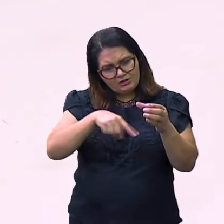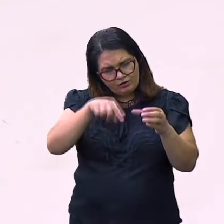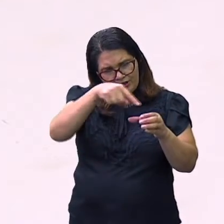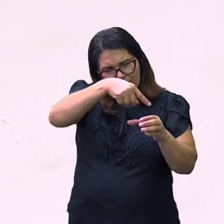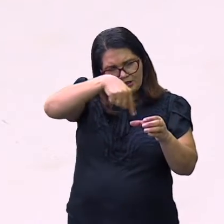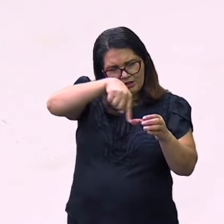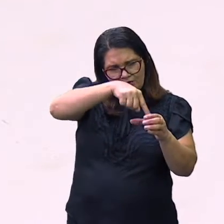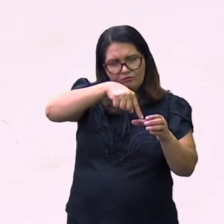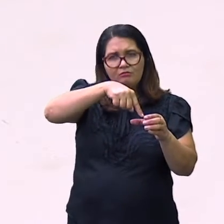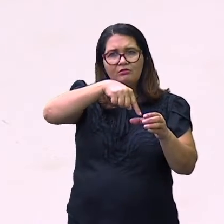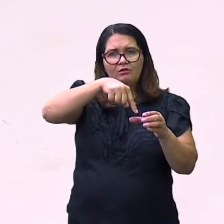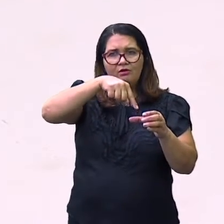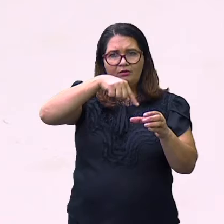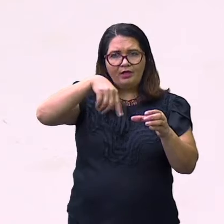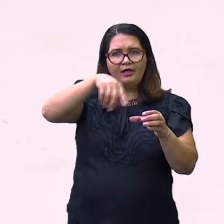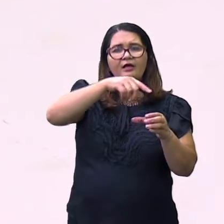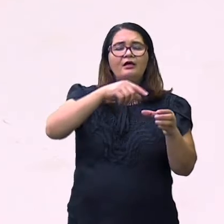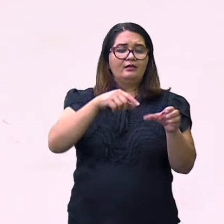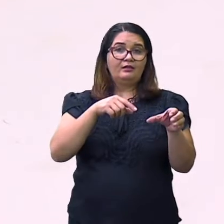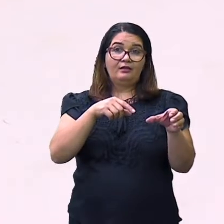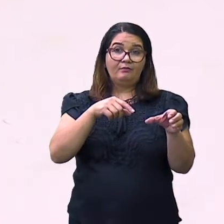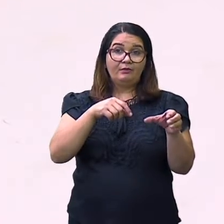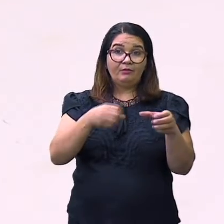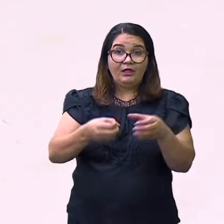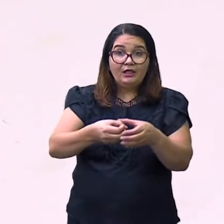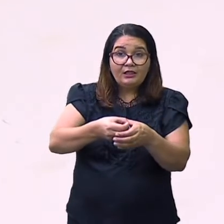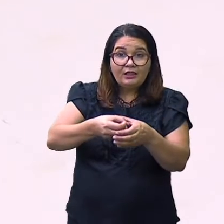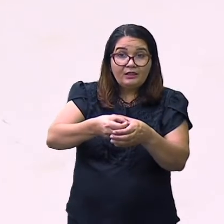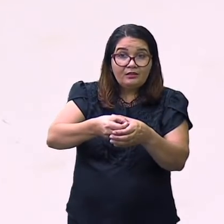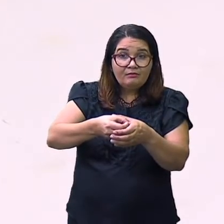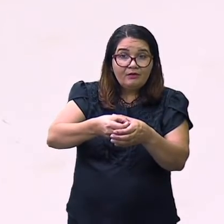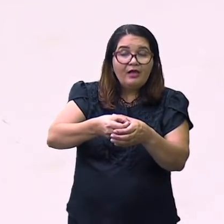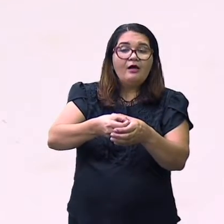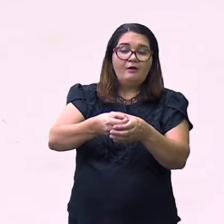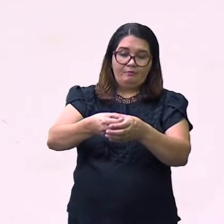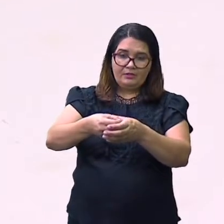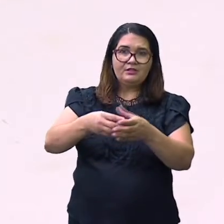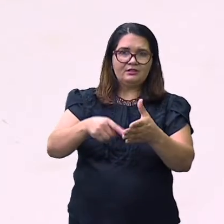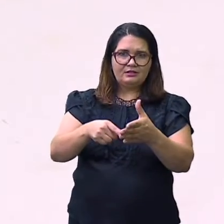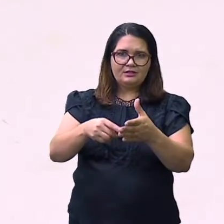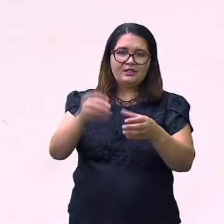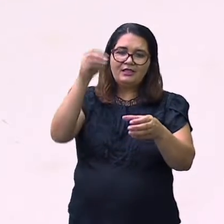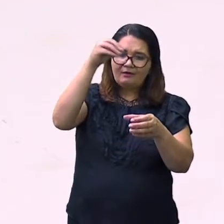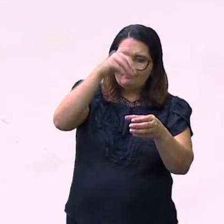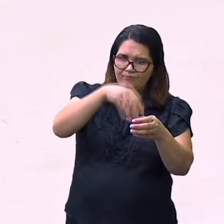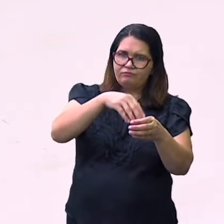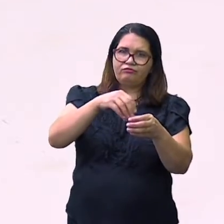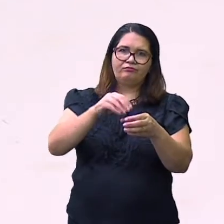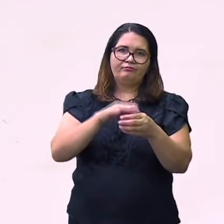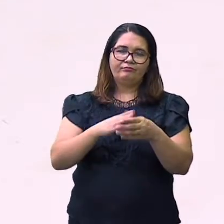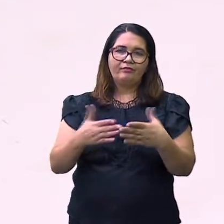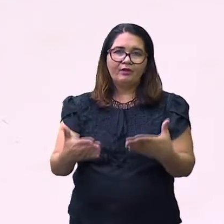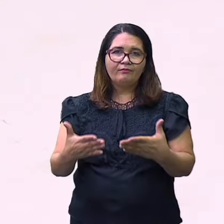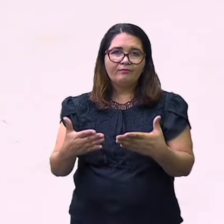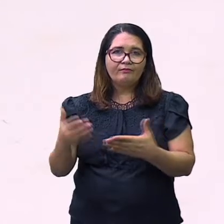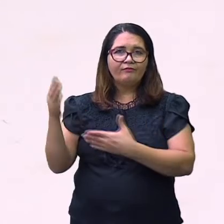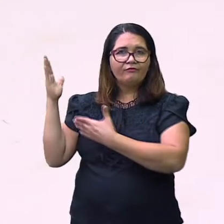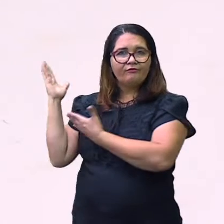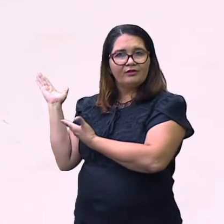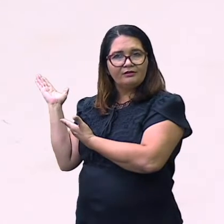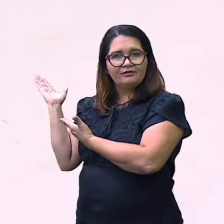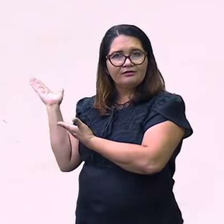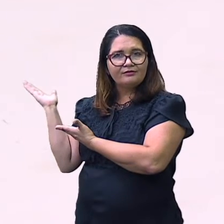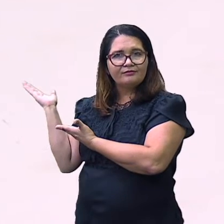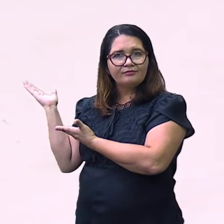conseguir entender. Bom, nosso espaço está preenchido. Então, aqui nós temos,